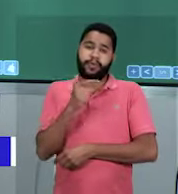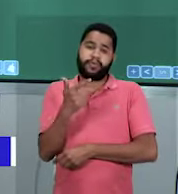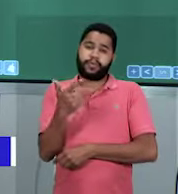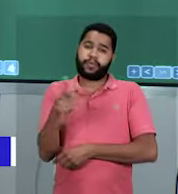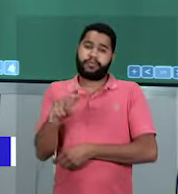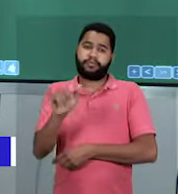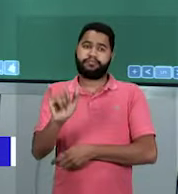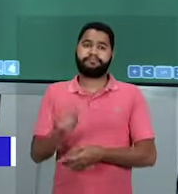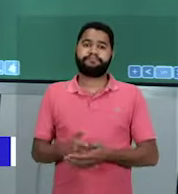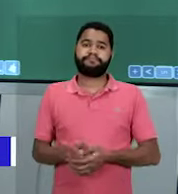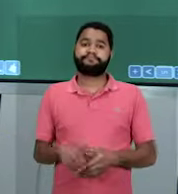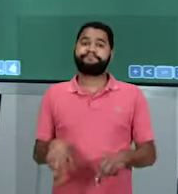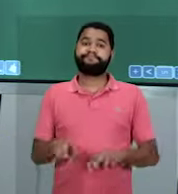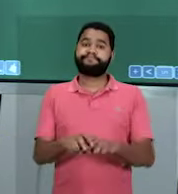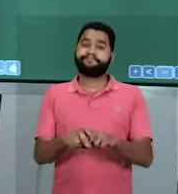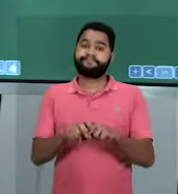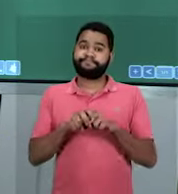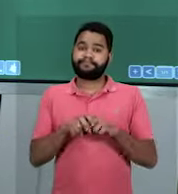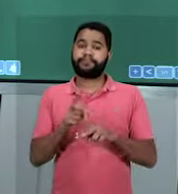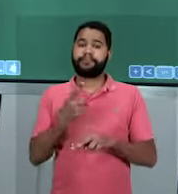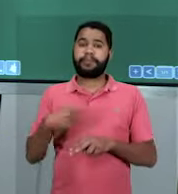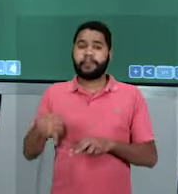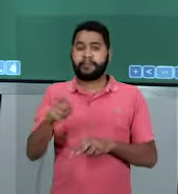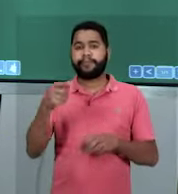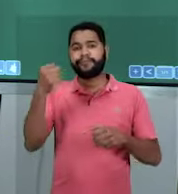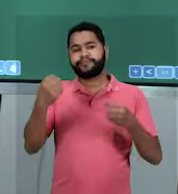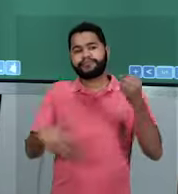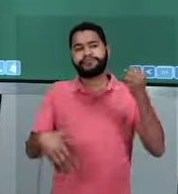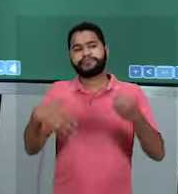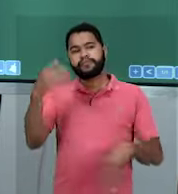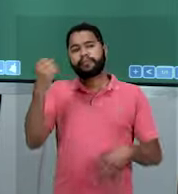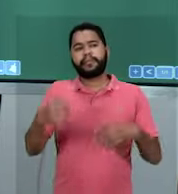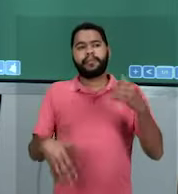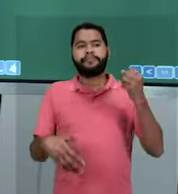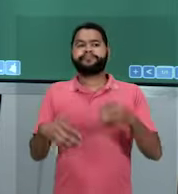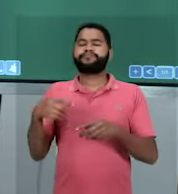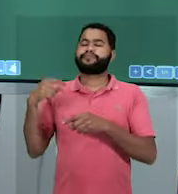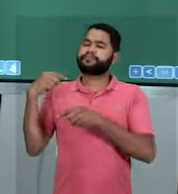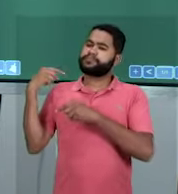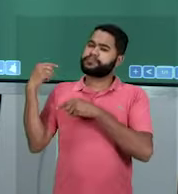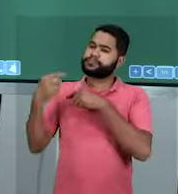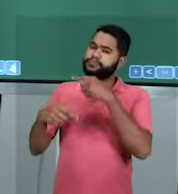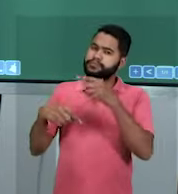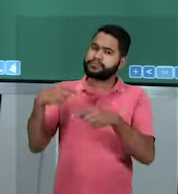Y. Por isso, então, que nós falamos que nesse caso, então, é uma herança